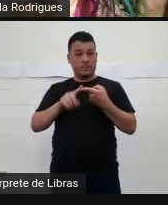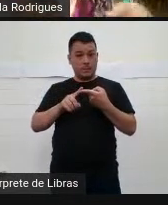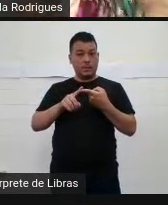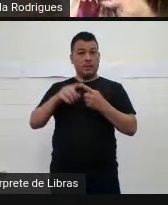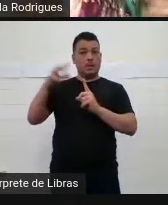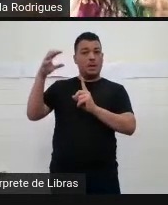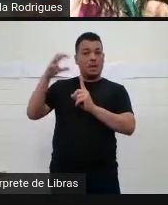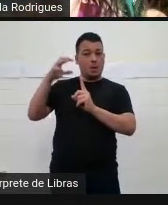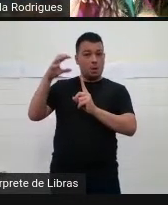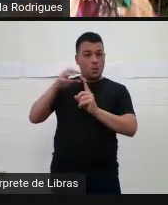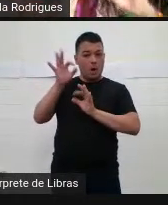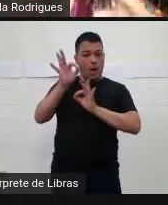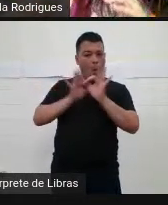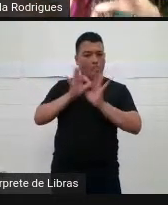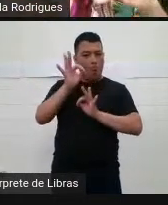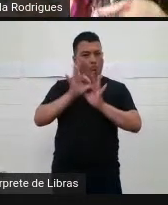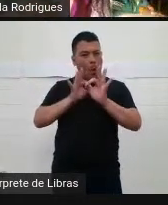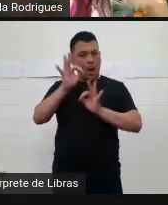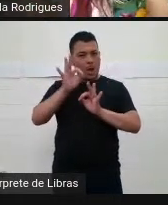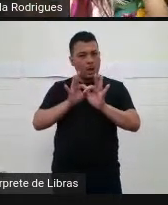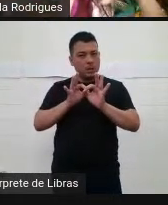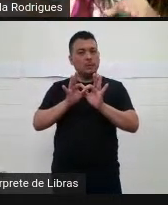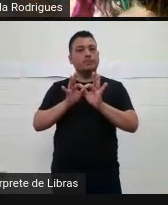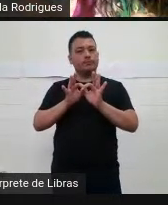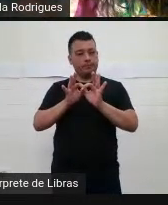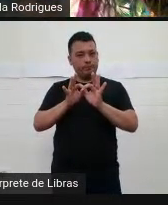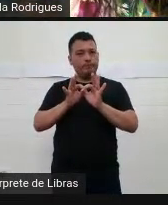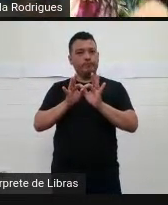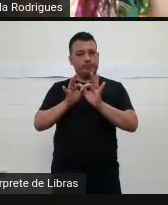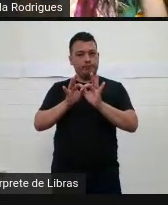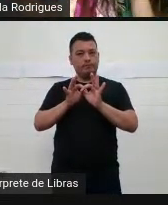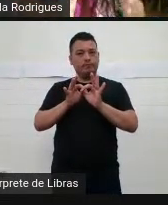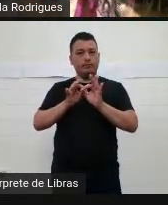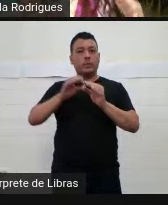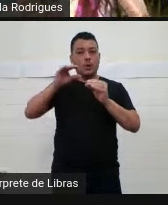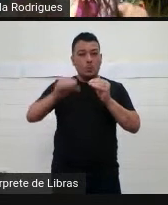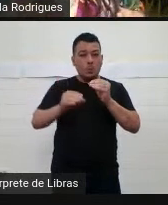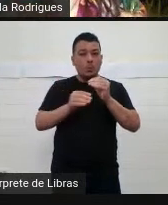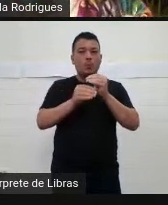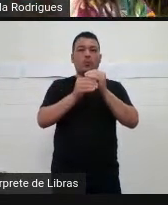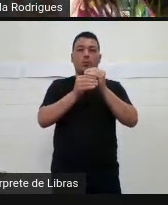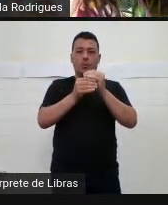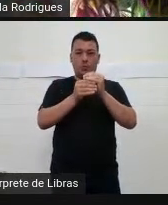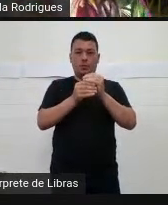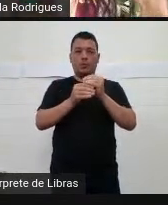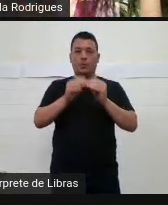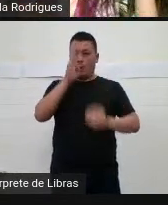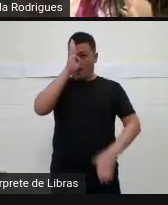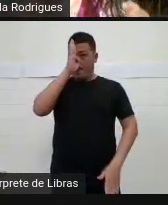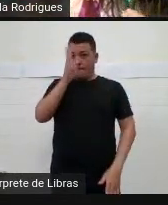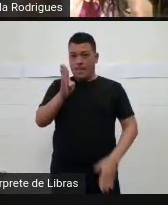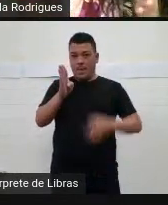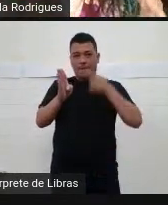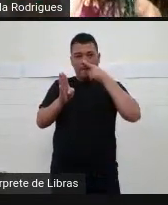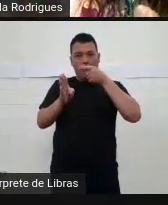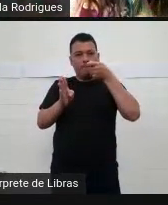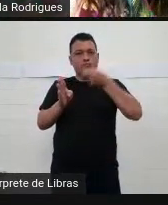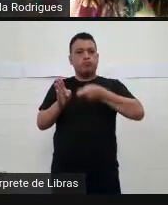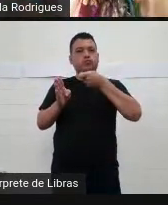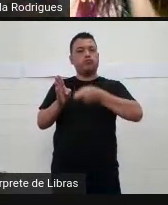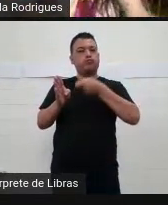se organizar a partir da implantação da heterossexualidade